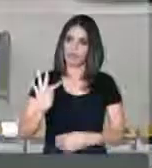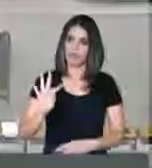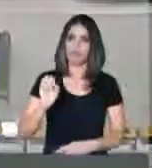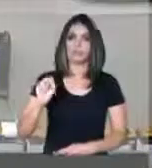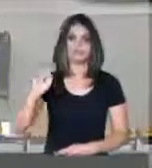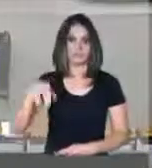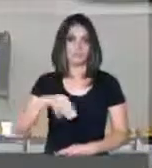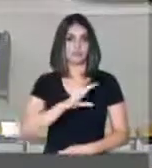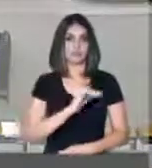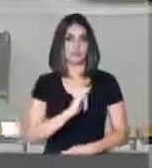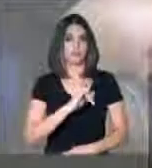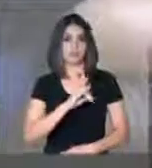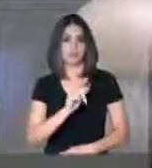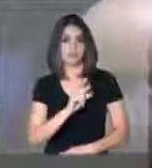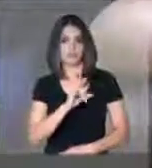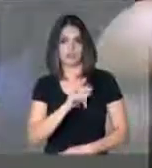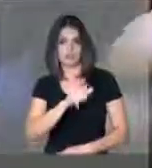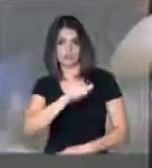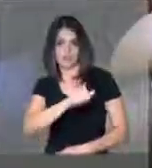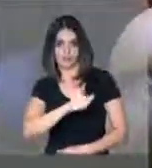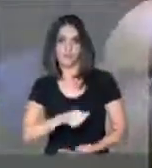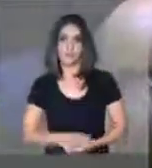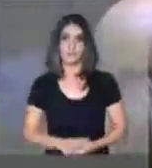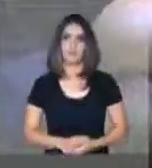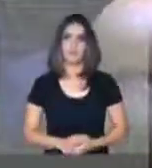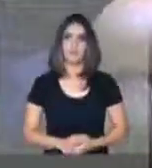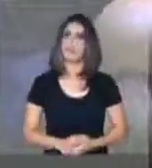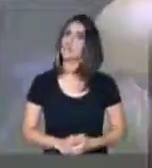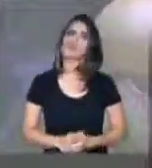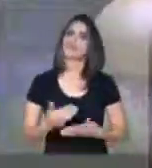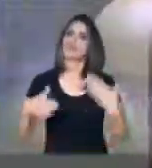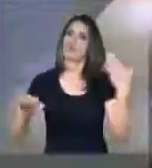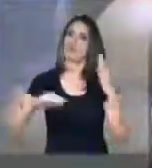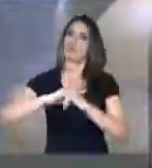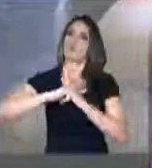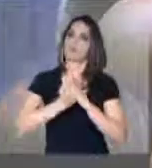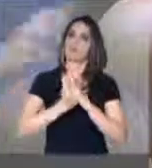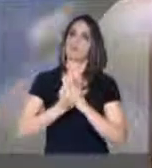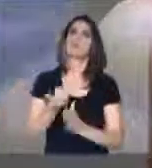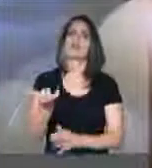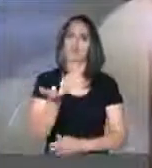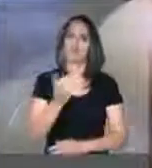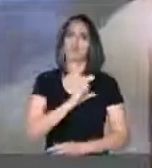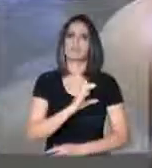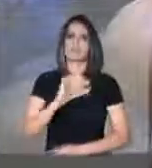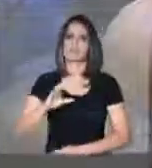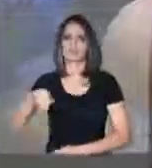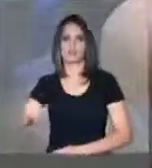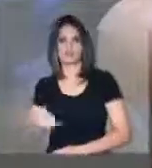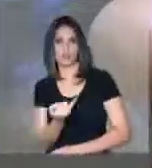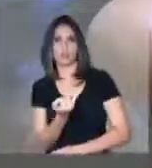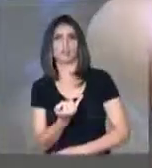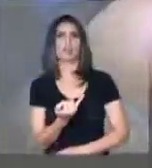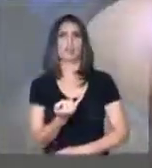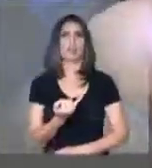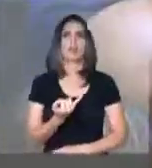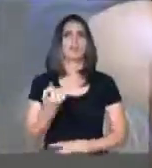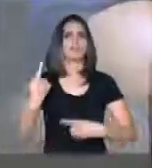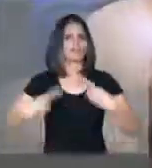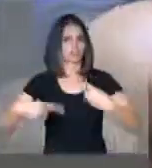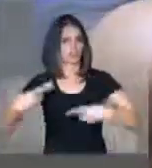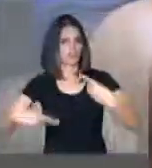Cidadania. Senhor presidente, cidadania é contra essa obstrução, até porque nós queremos que a CCJ possa deliberar. Somos a